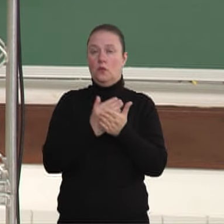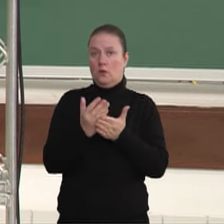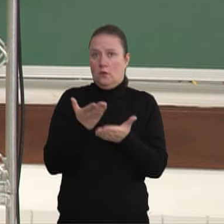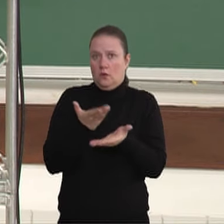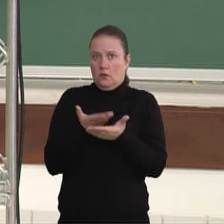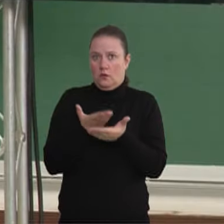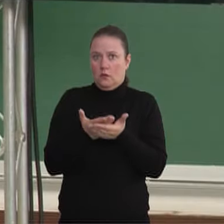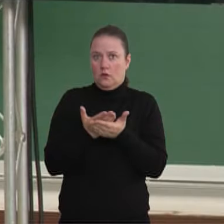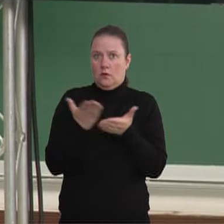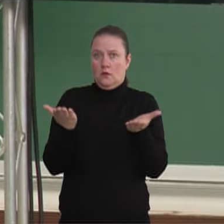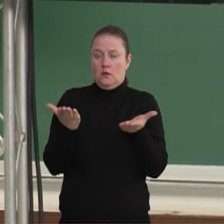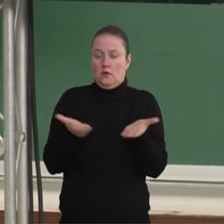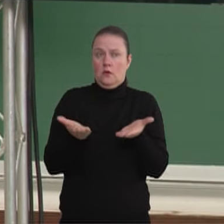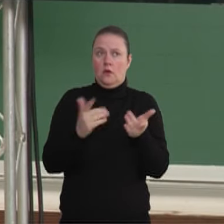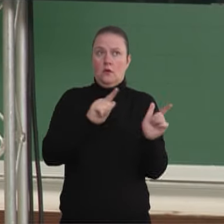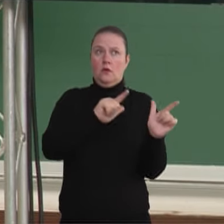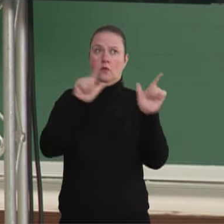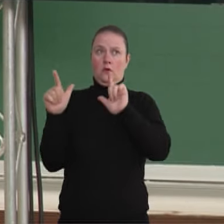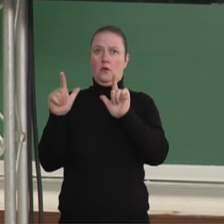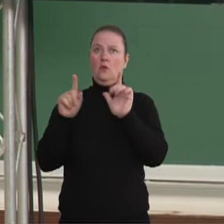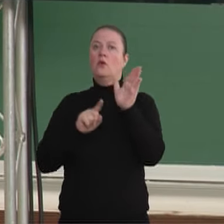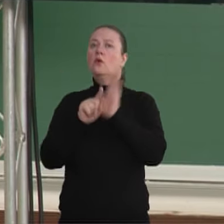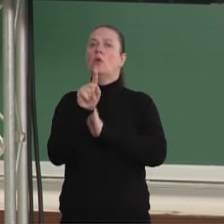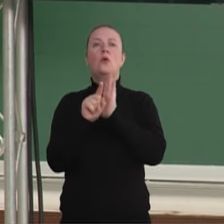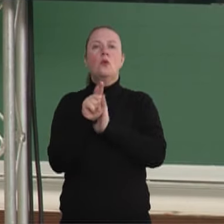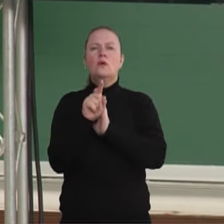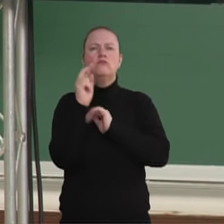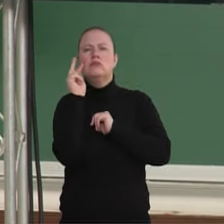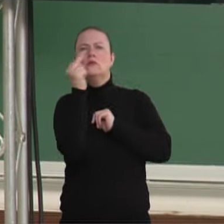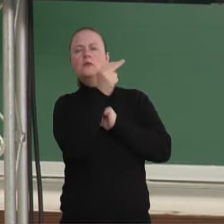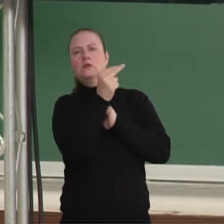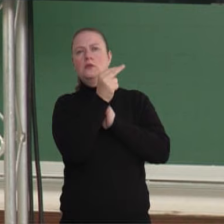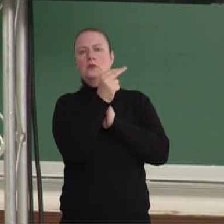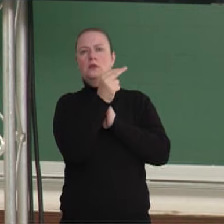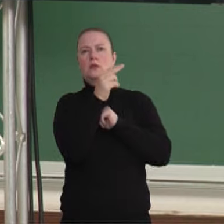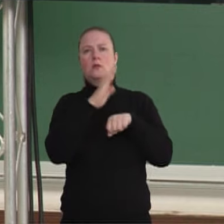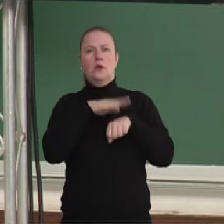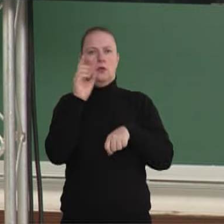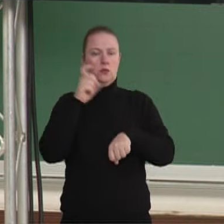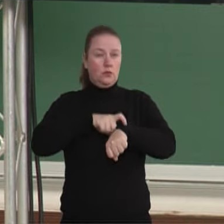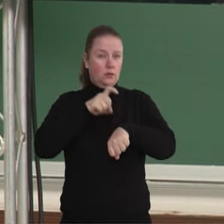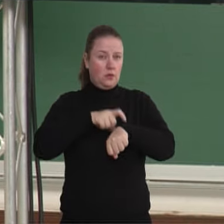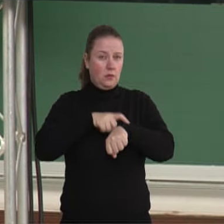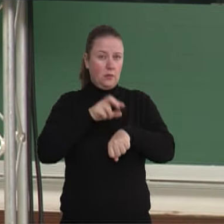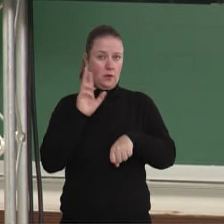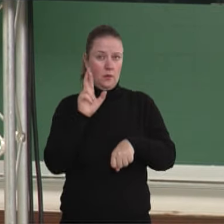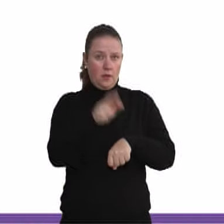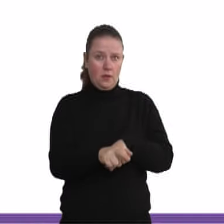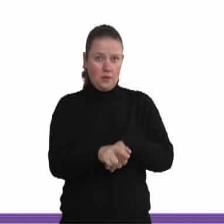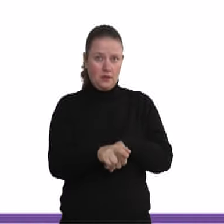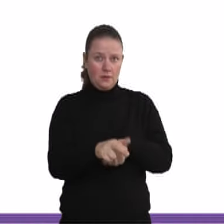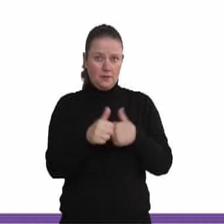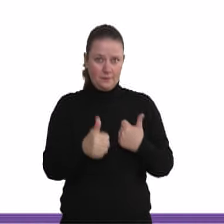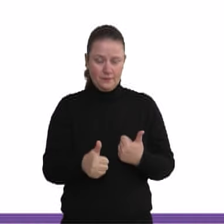tela, pessoal, então, temos ali um quiz para vocês darem uma olhadinha ali. Então, mais um tempinho para vocês responderem essa questão para mim.